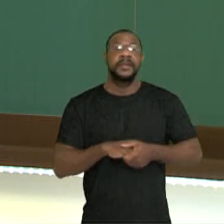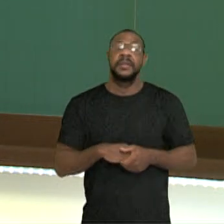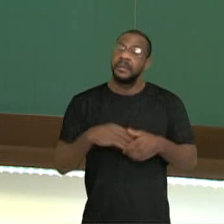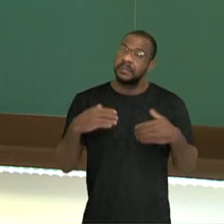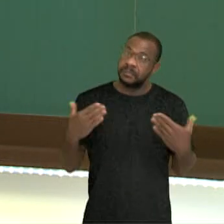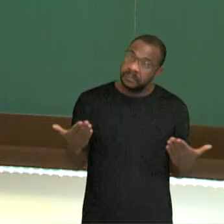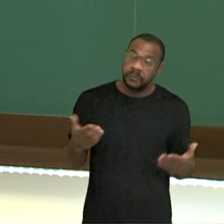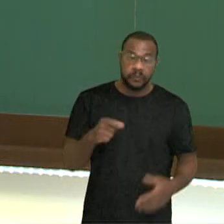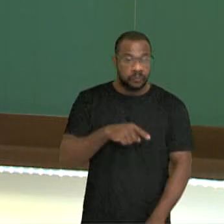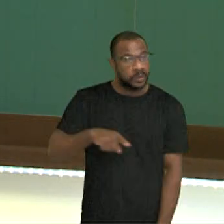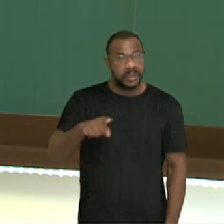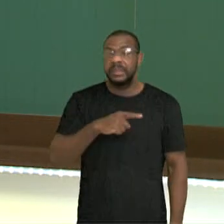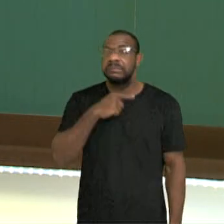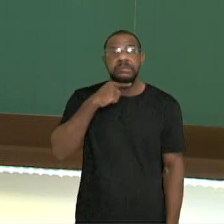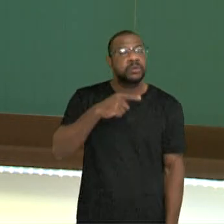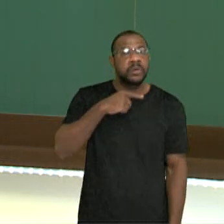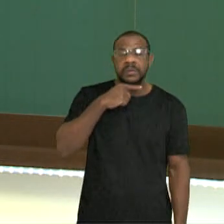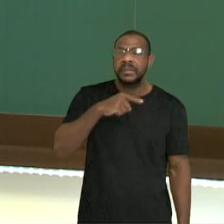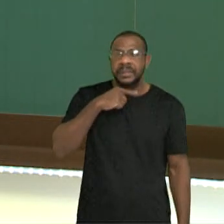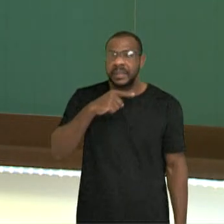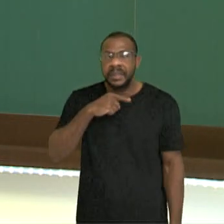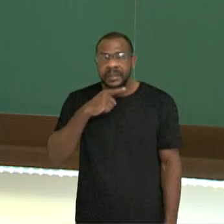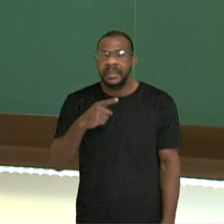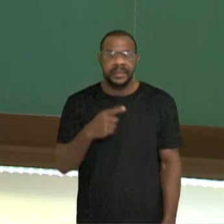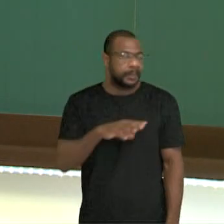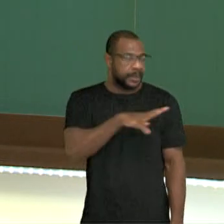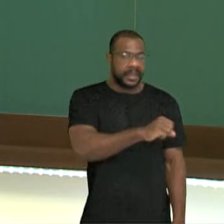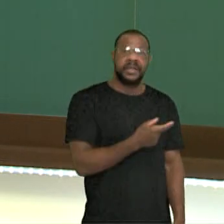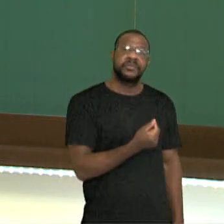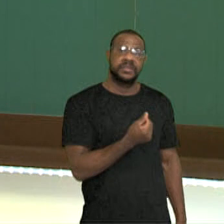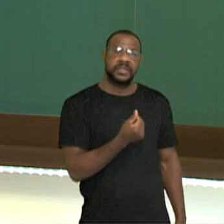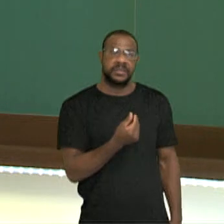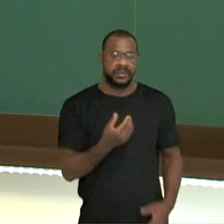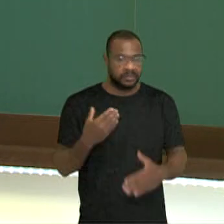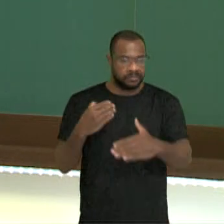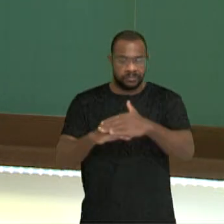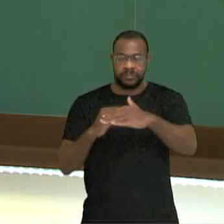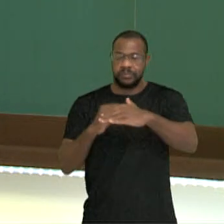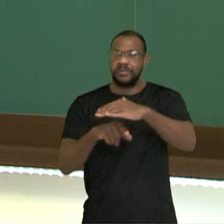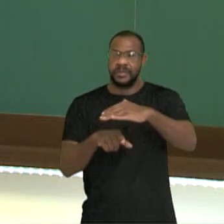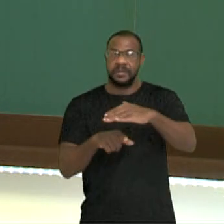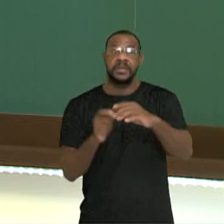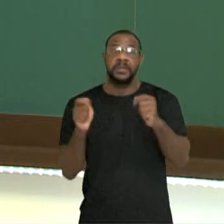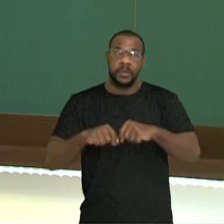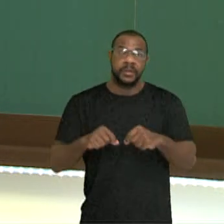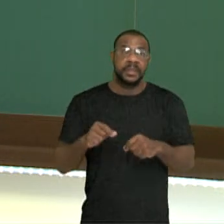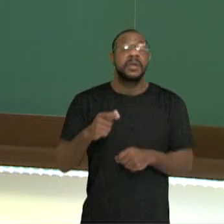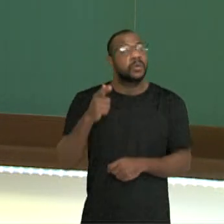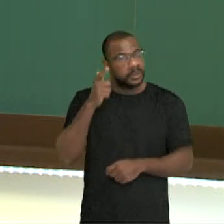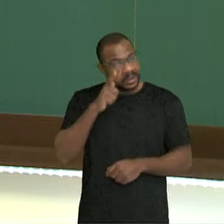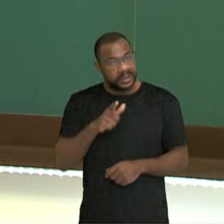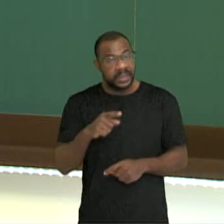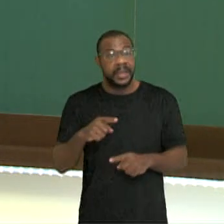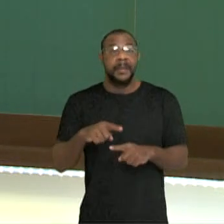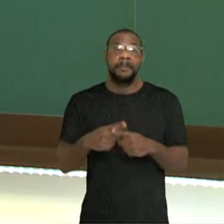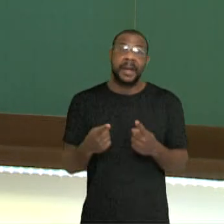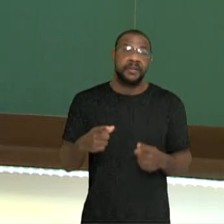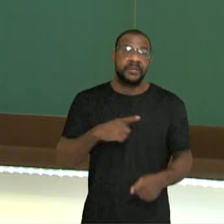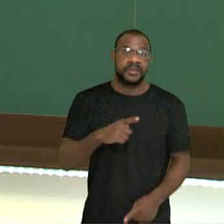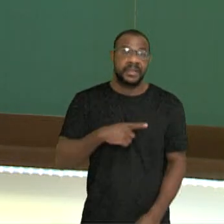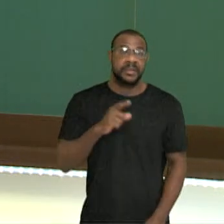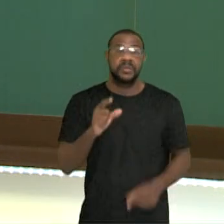que você não consegue sacar esse dinheiro. Se você sacar, você pode às vezes conseguir, mas você vai ter